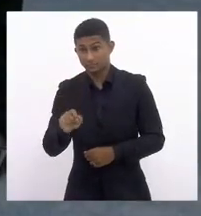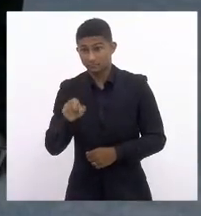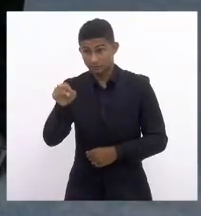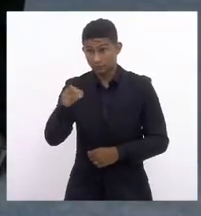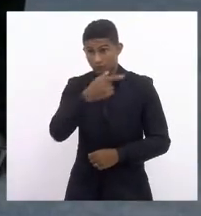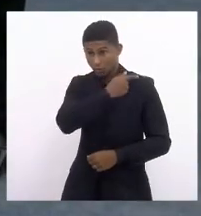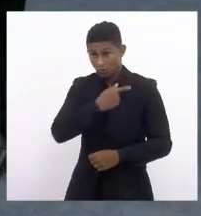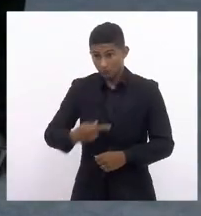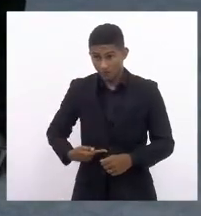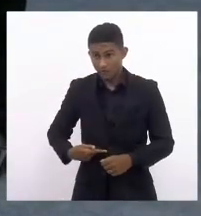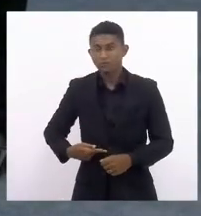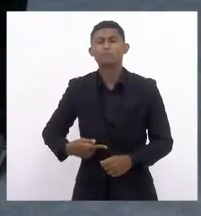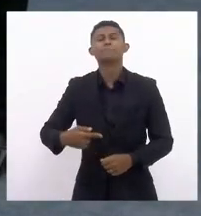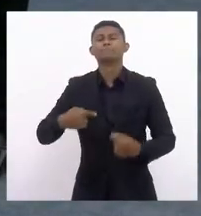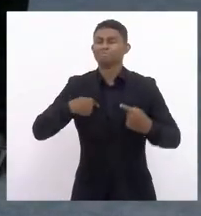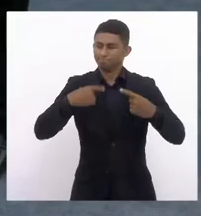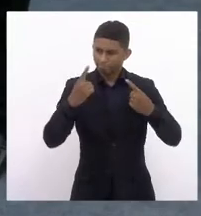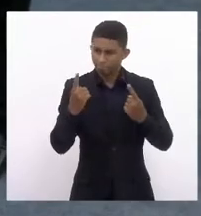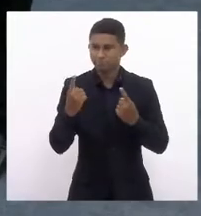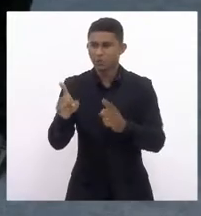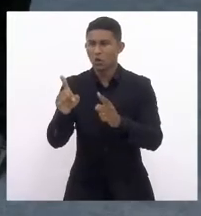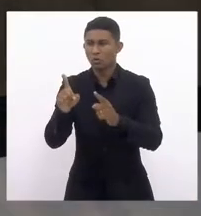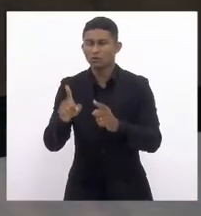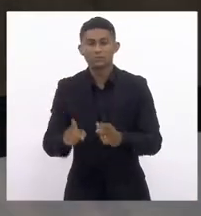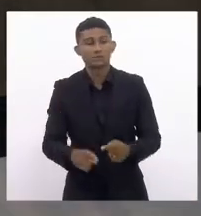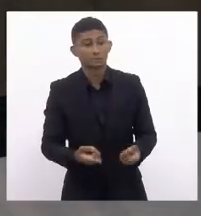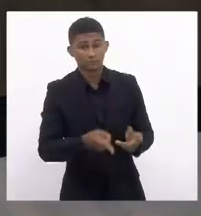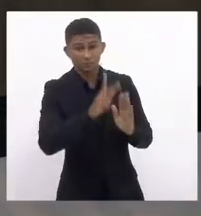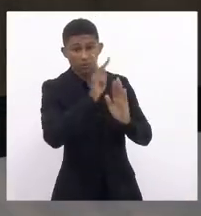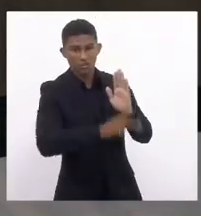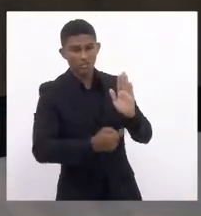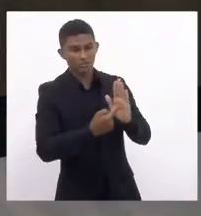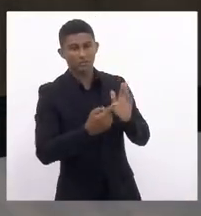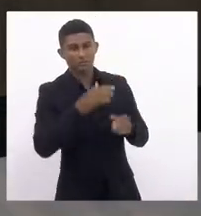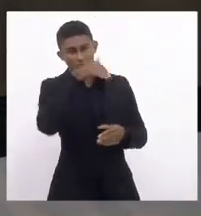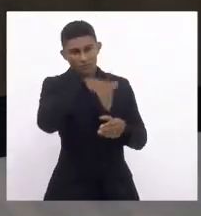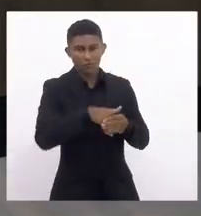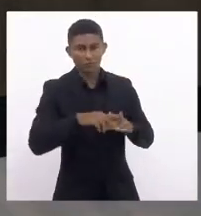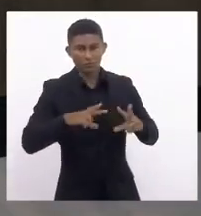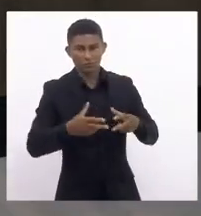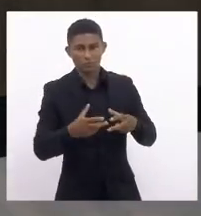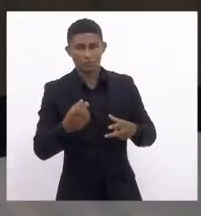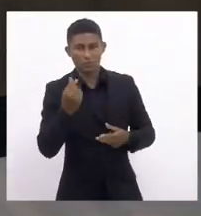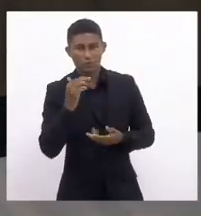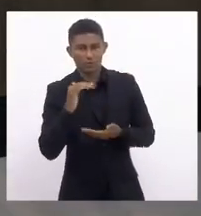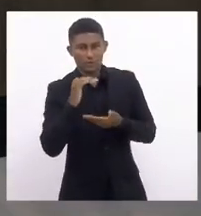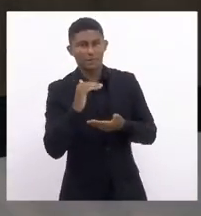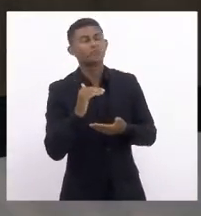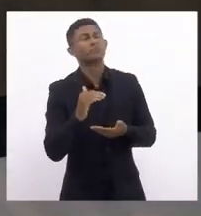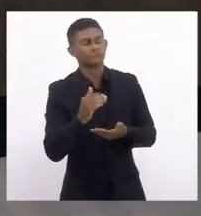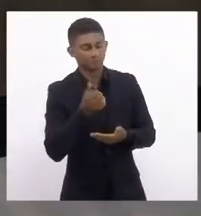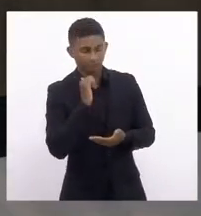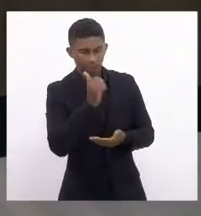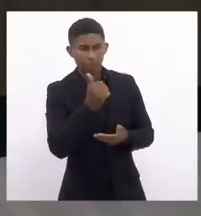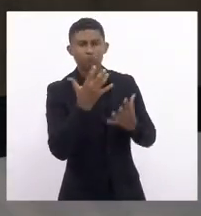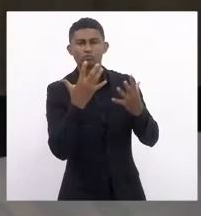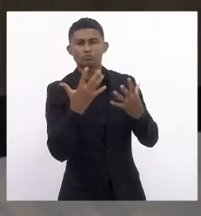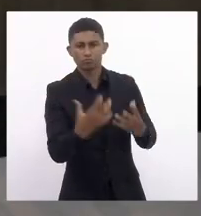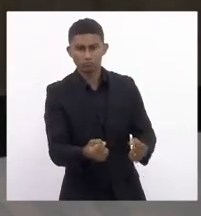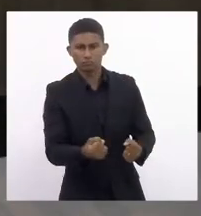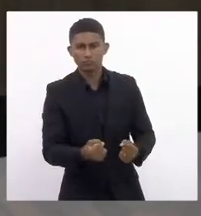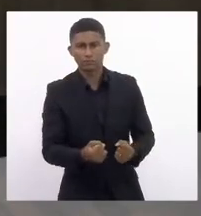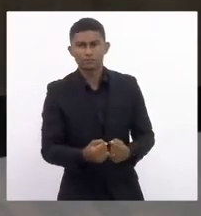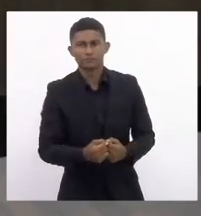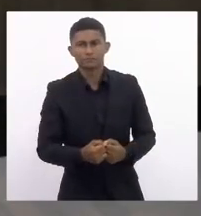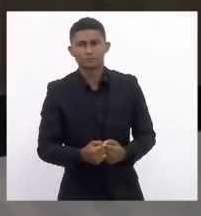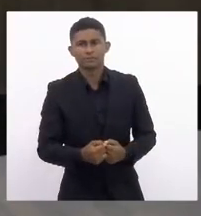eu sou contra. No projeto, meu voto pela Comissão de Orçamento é favorável, consoante